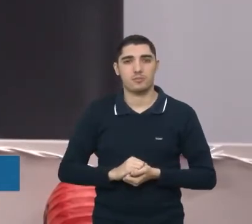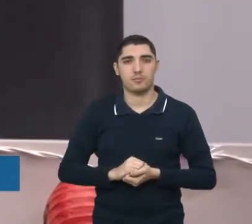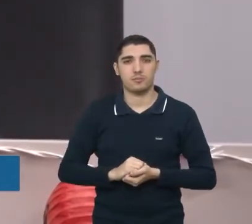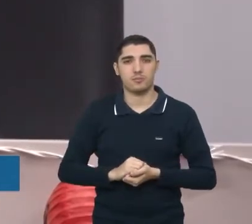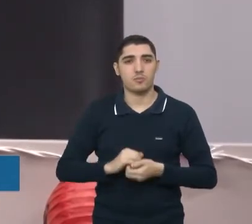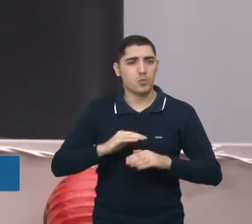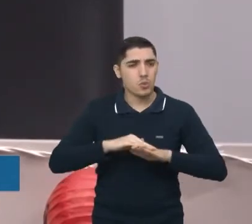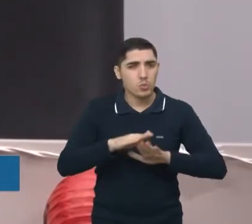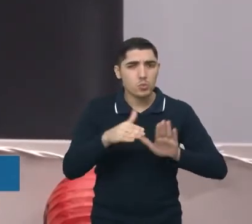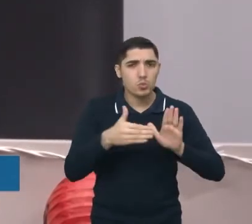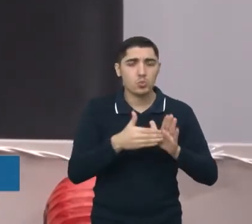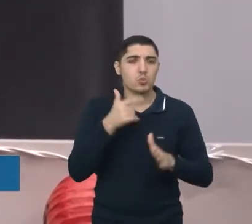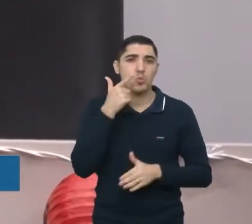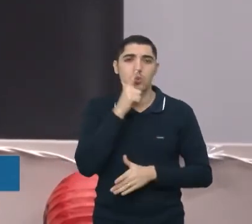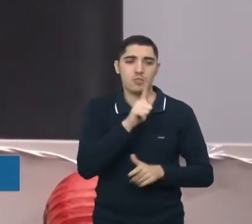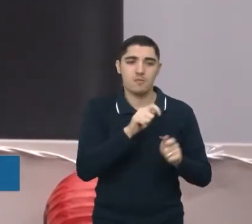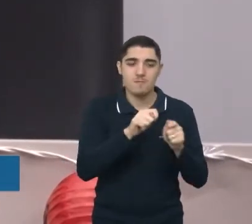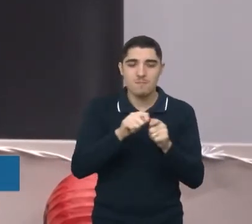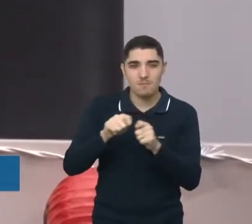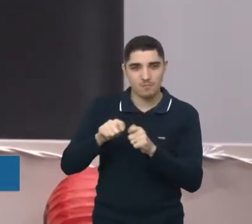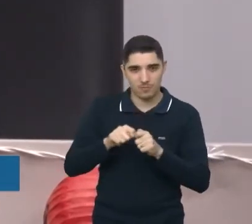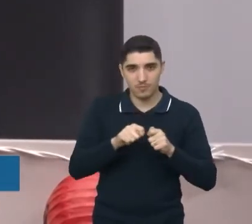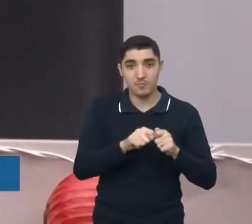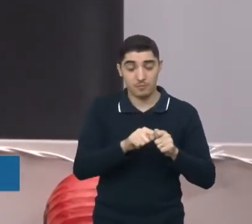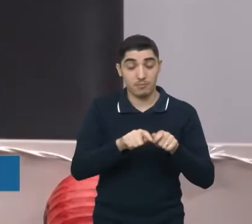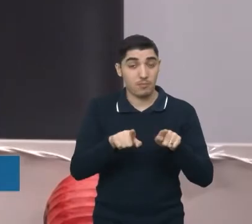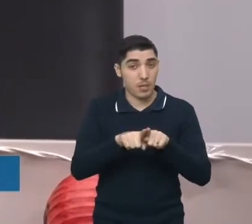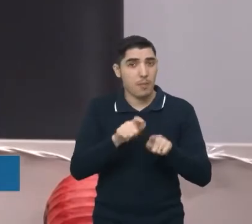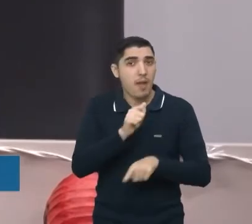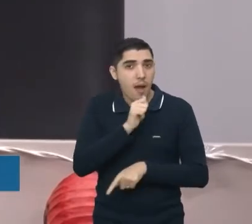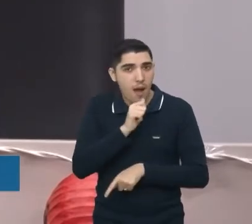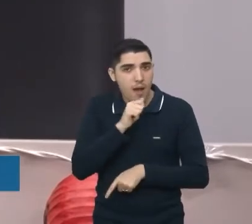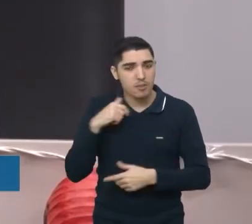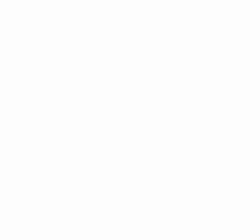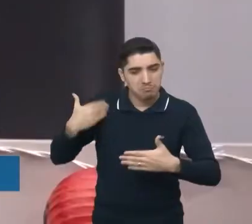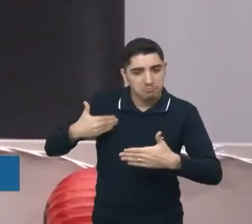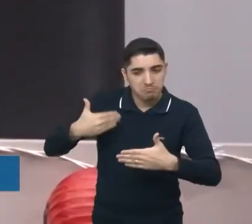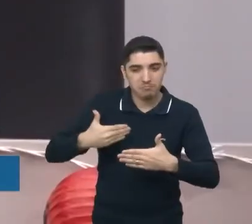que foi feito e que ainda estamos fazendo.